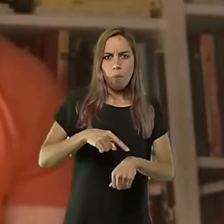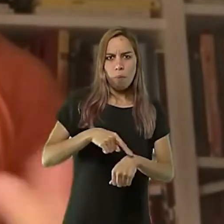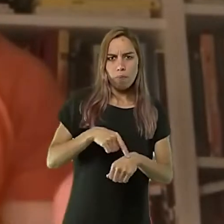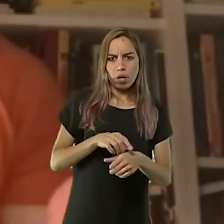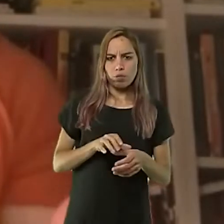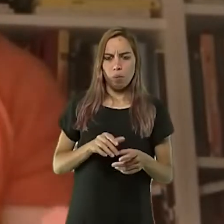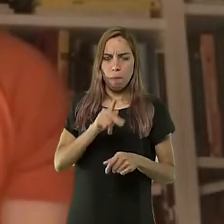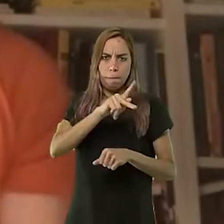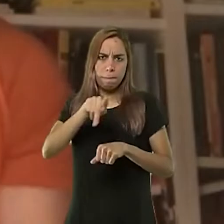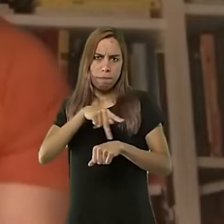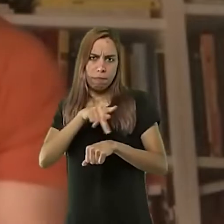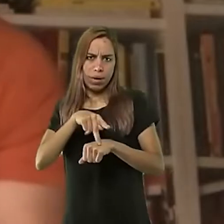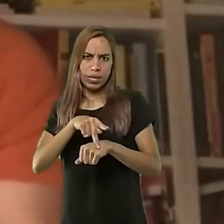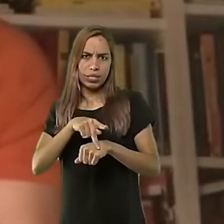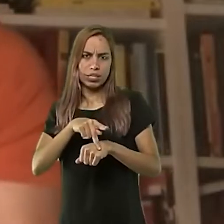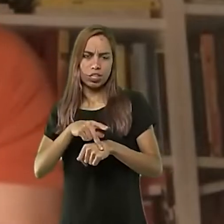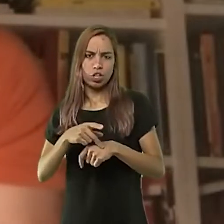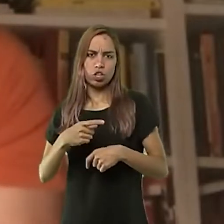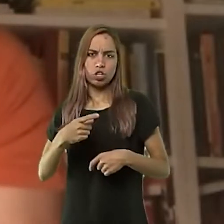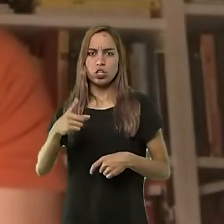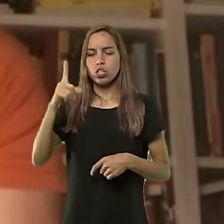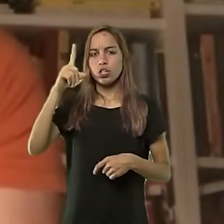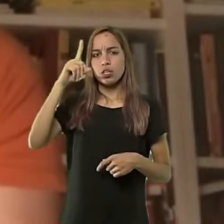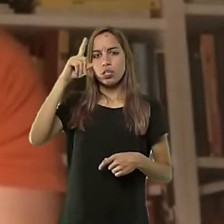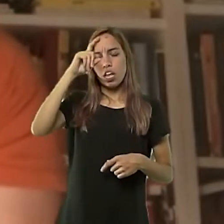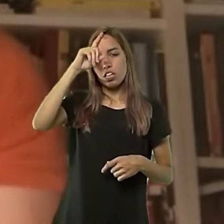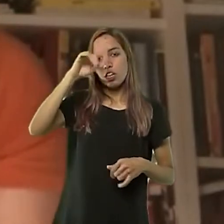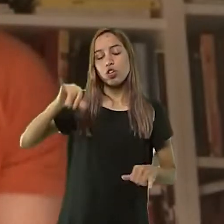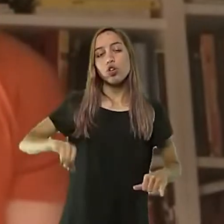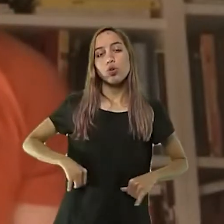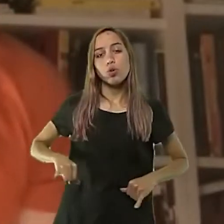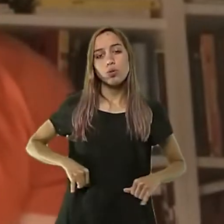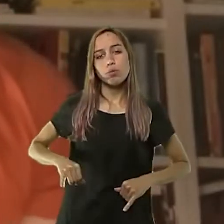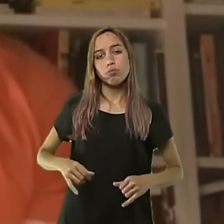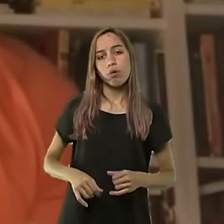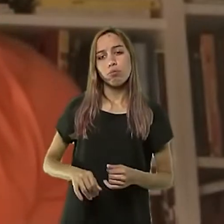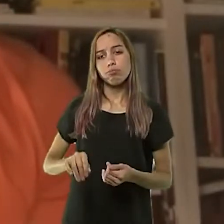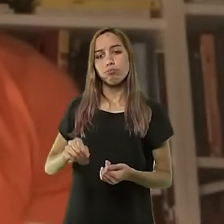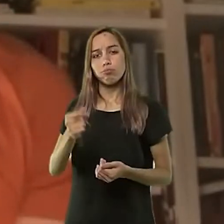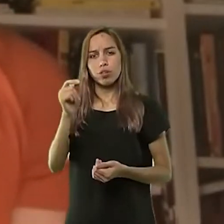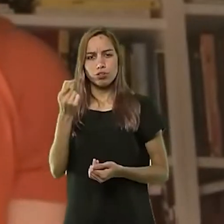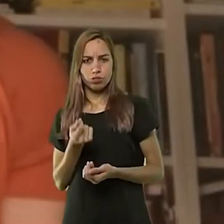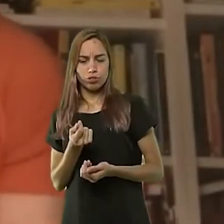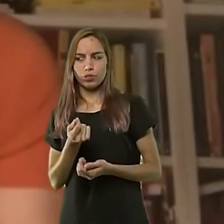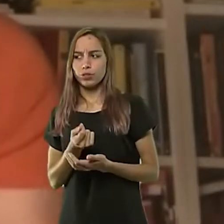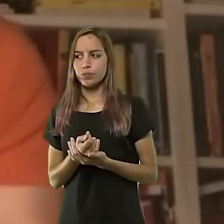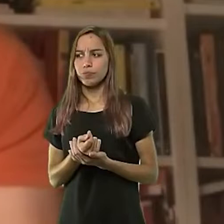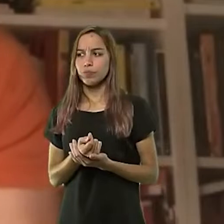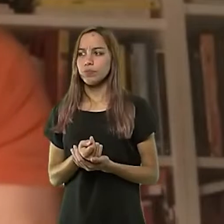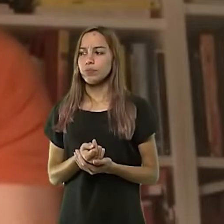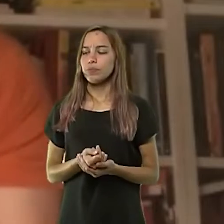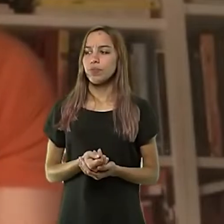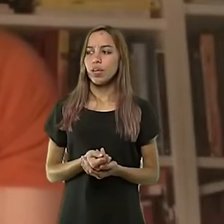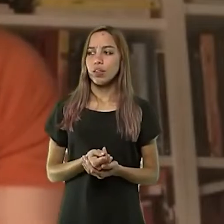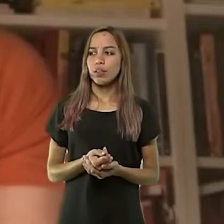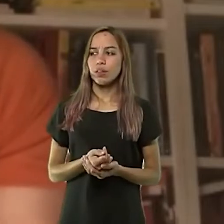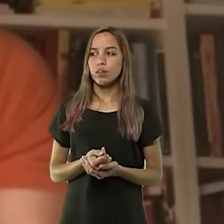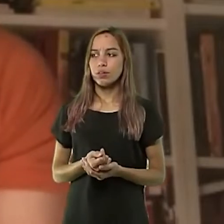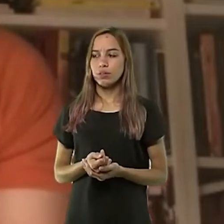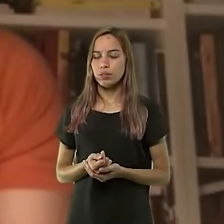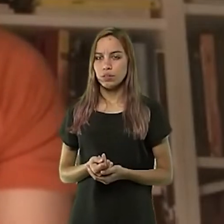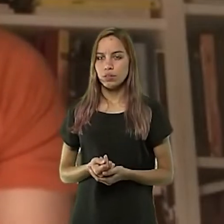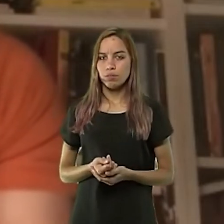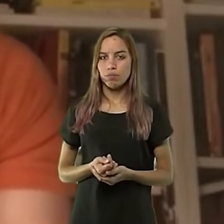percebo qual é a urgência, mas isso apenas reflete a falta de política anterior, ou seja, nunca antes se investiu